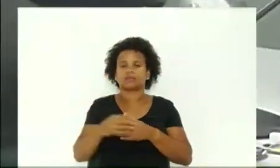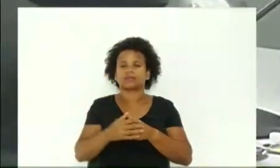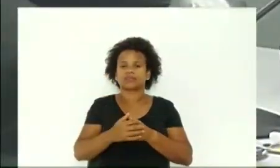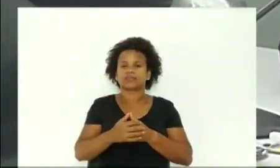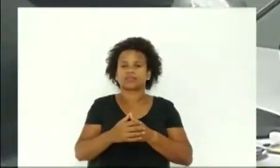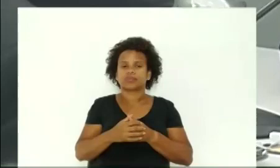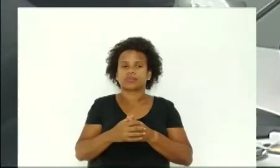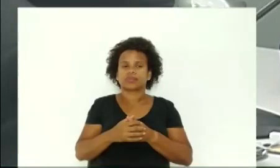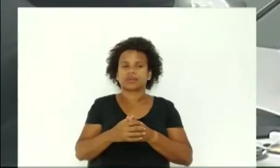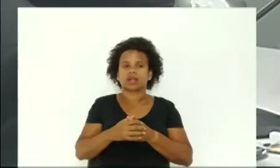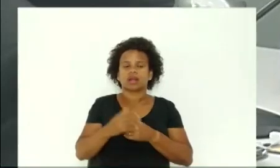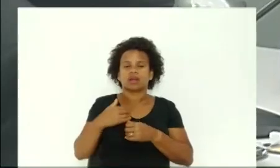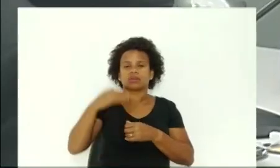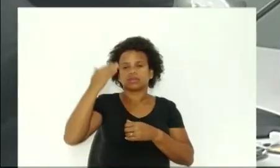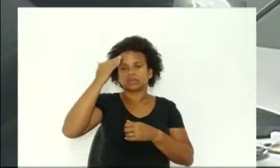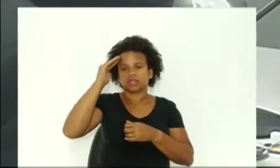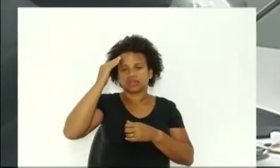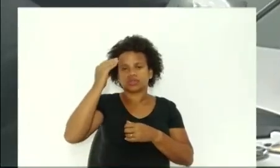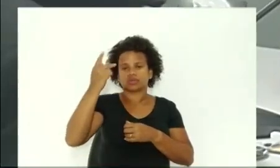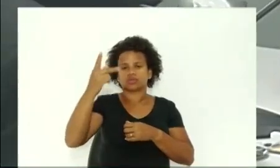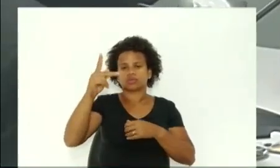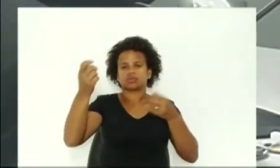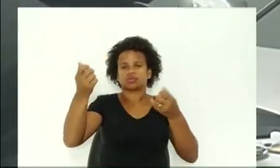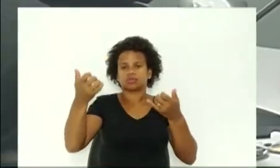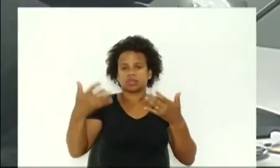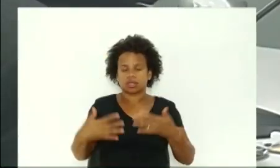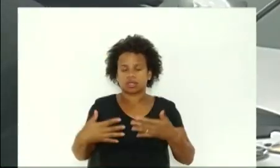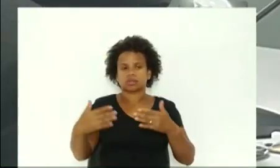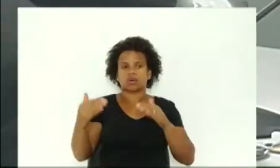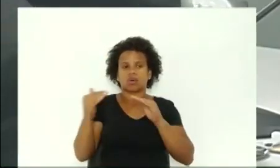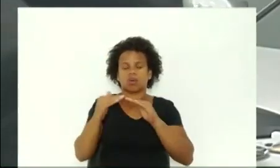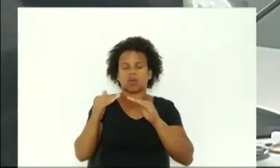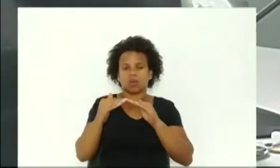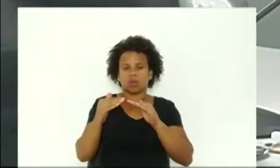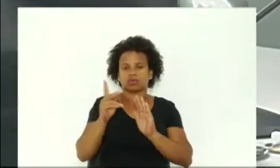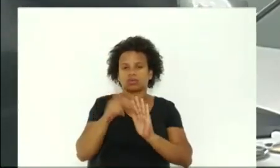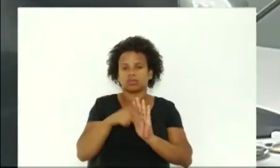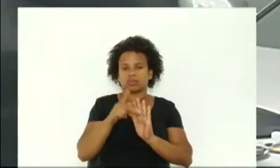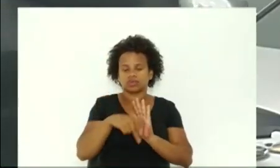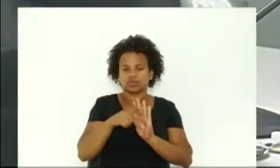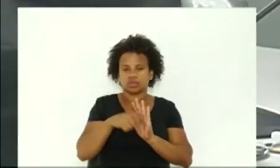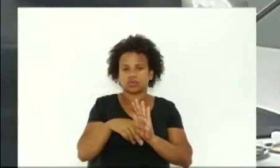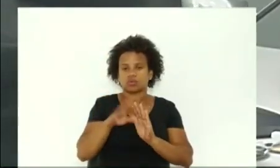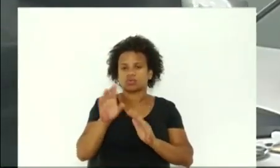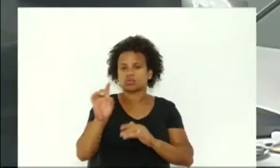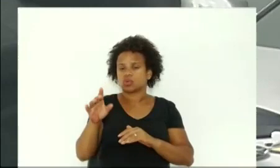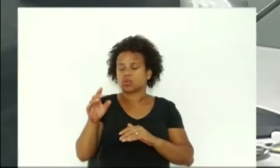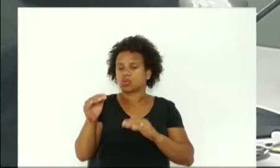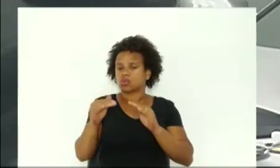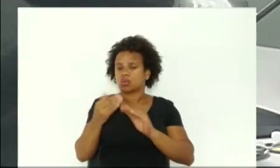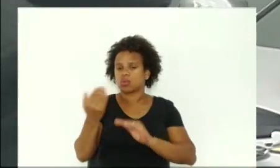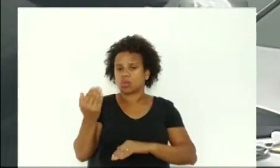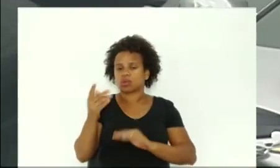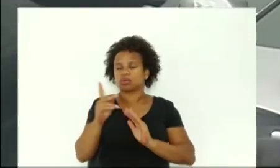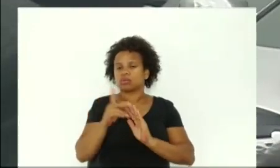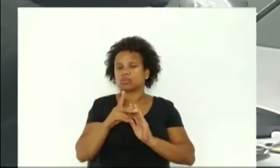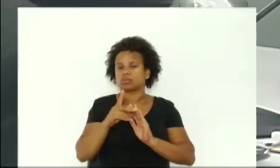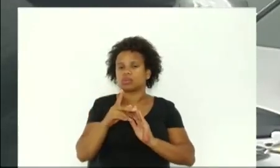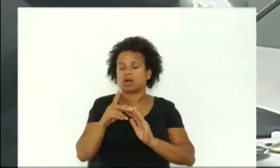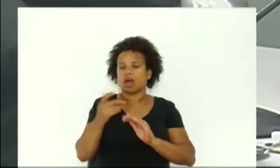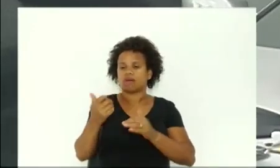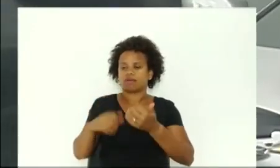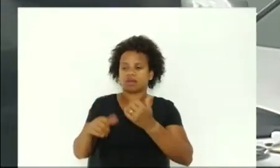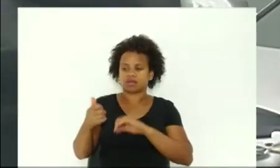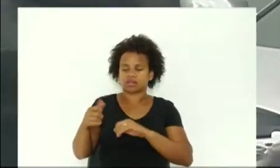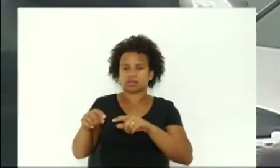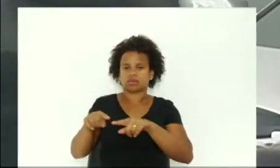entendi a explanação de Vossa Senhoria, concordo com o projeto, eu só não concordo com a avaliação do terreno. Ali gira